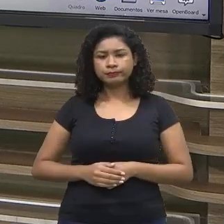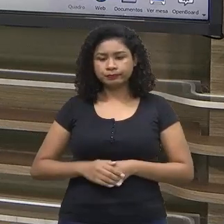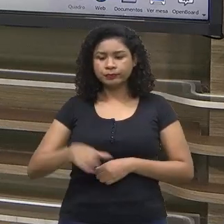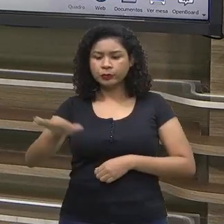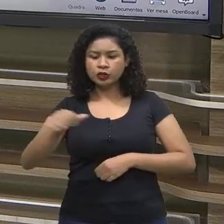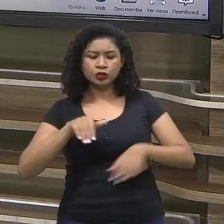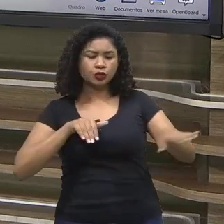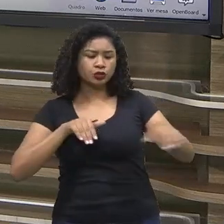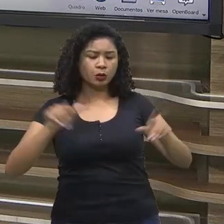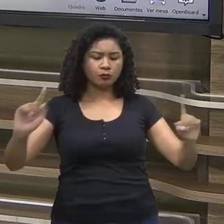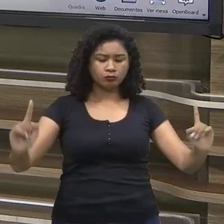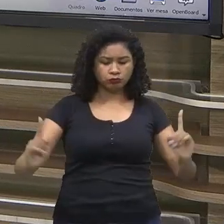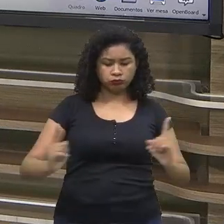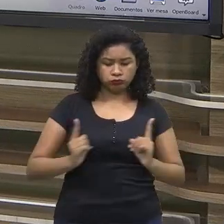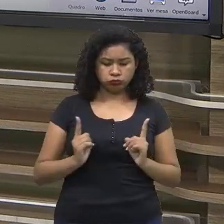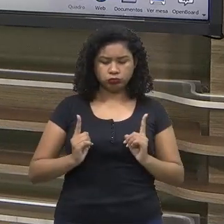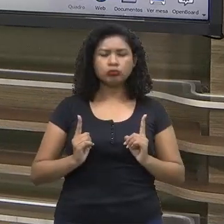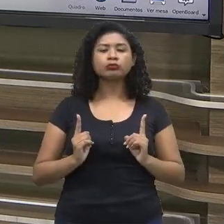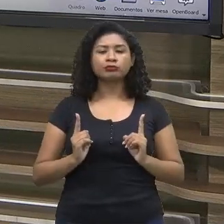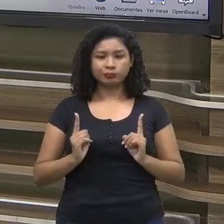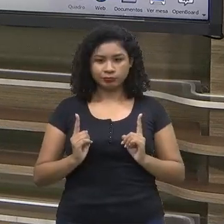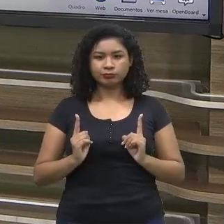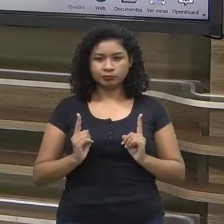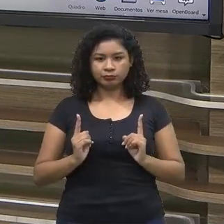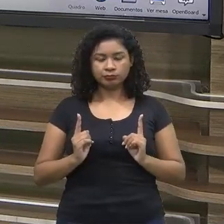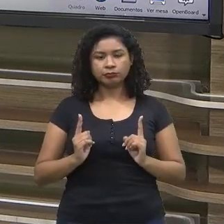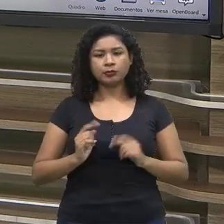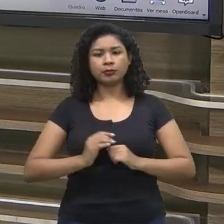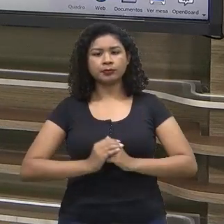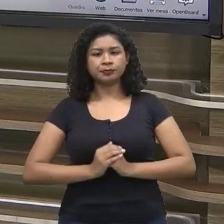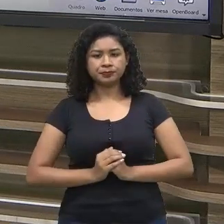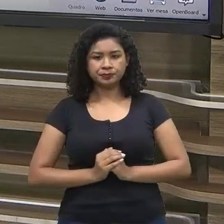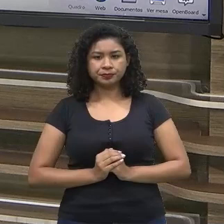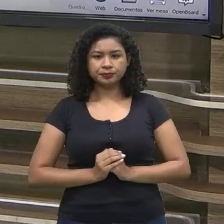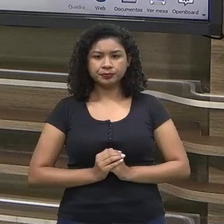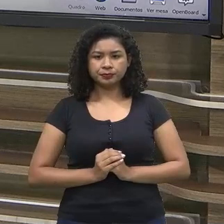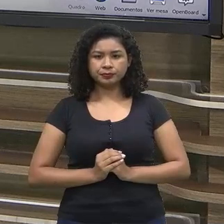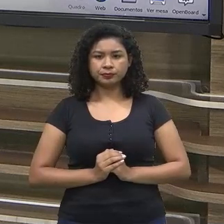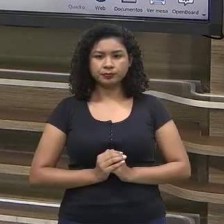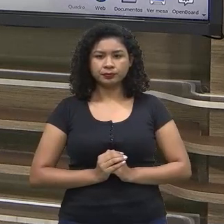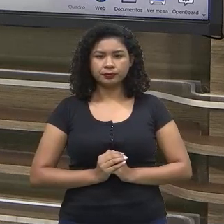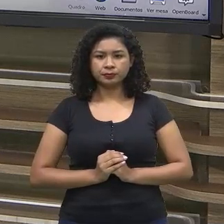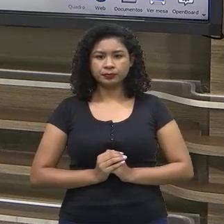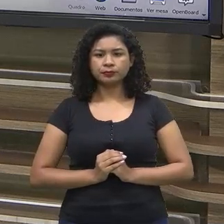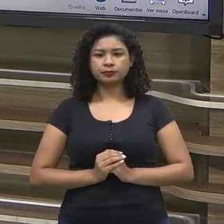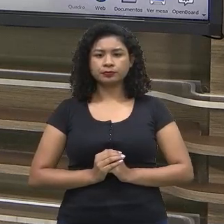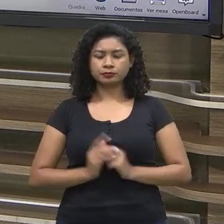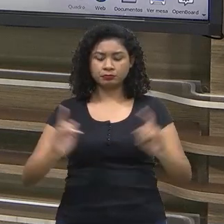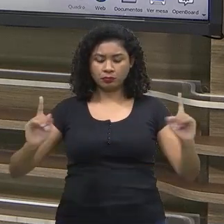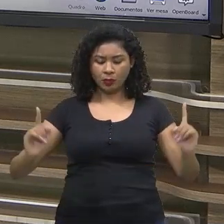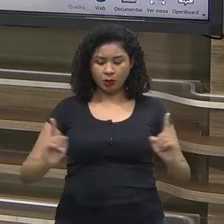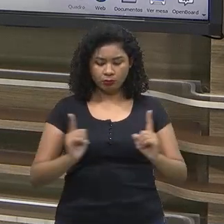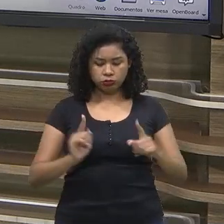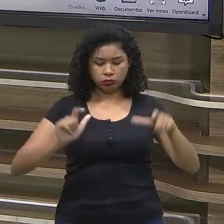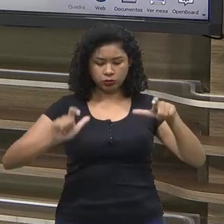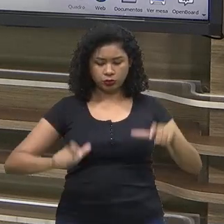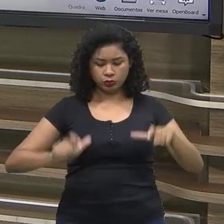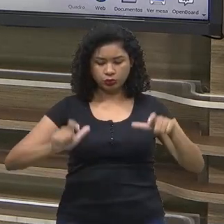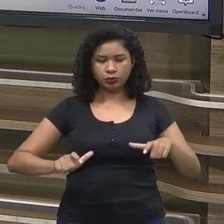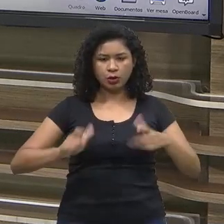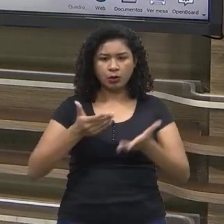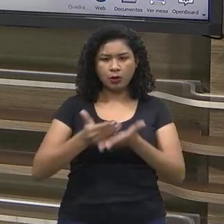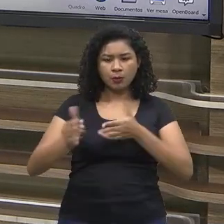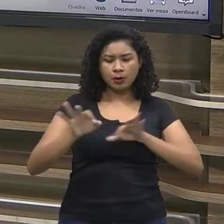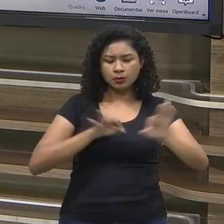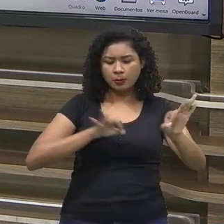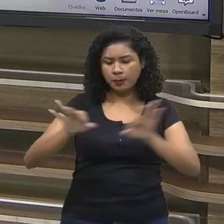os lutadores. E aí cada um, no momento que chegam na área de luta, fazem essa